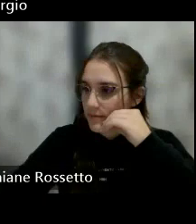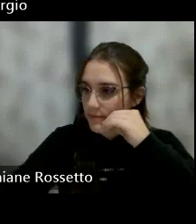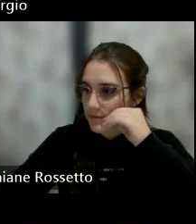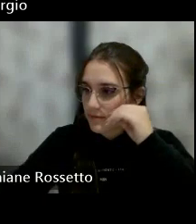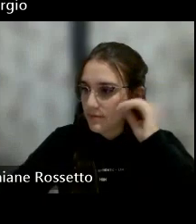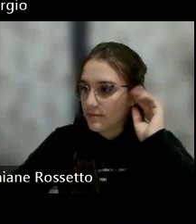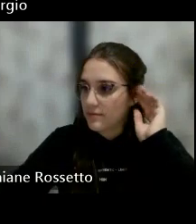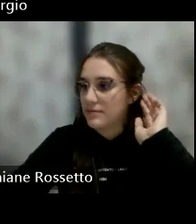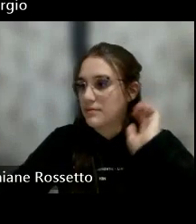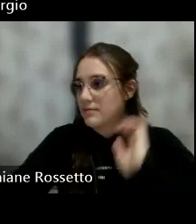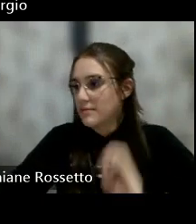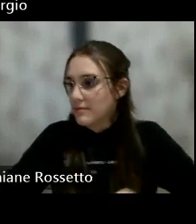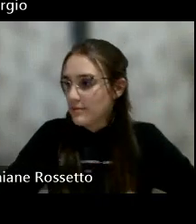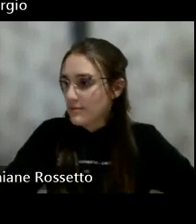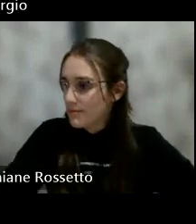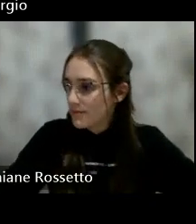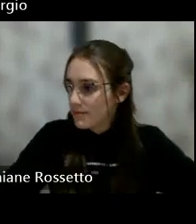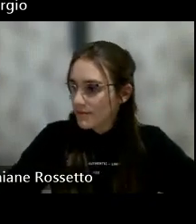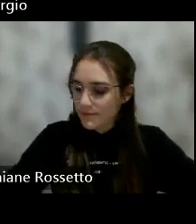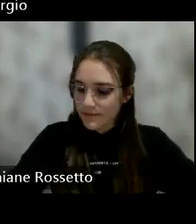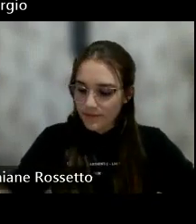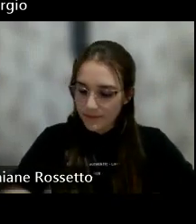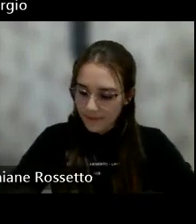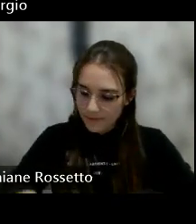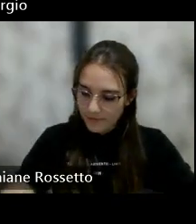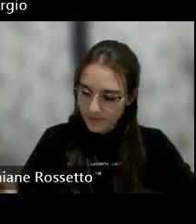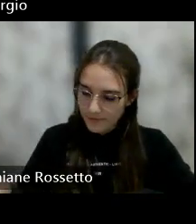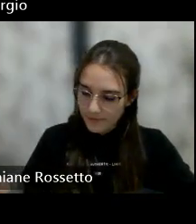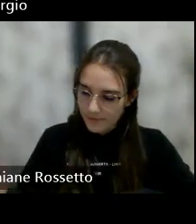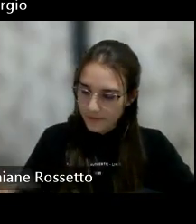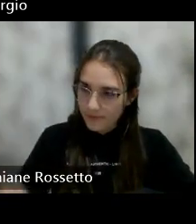inteiro assistiu isso. Então, o socorrista, o corpo de bombeiro, estava